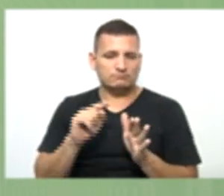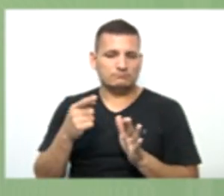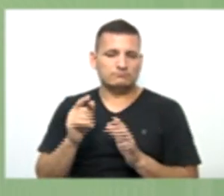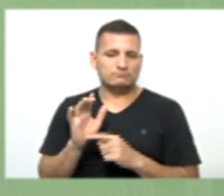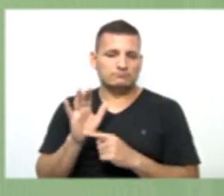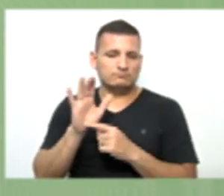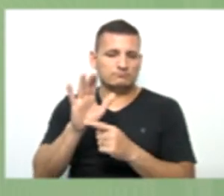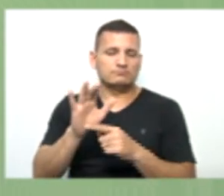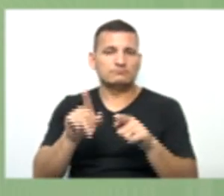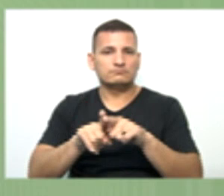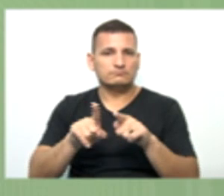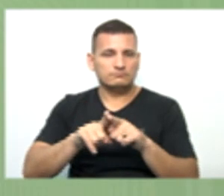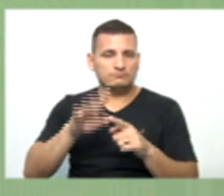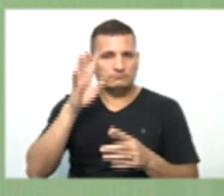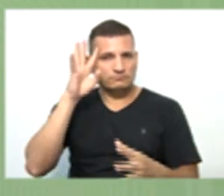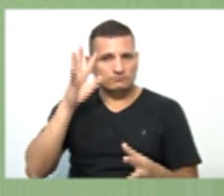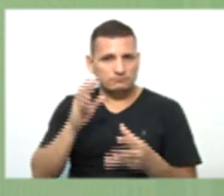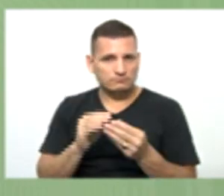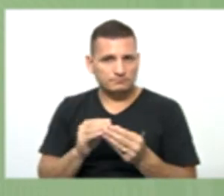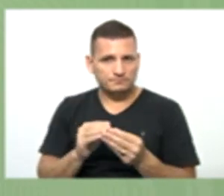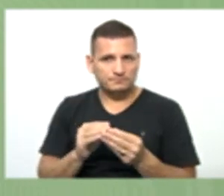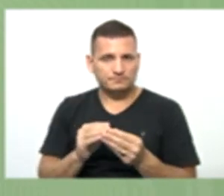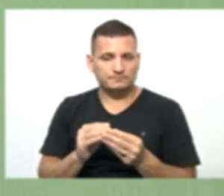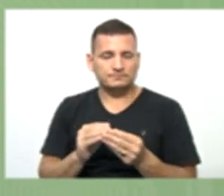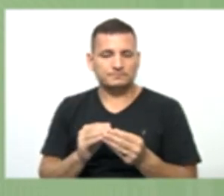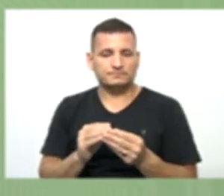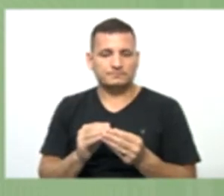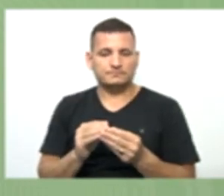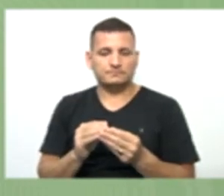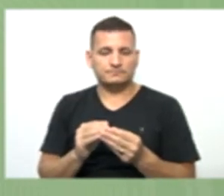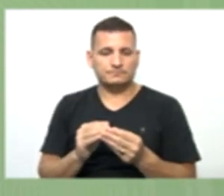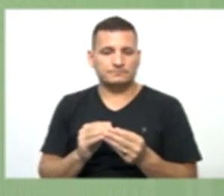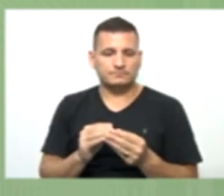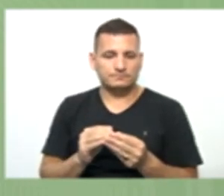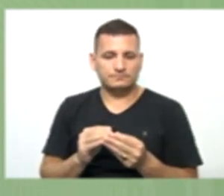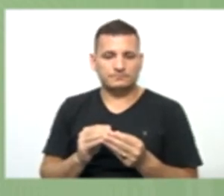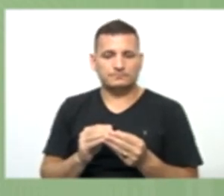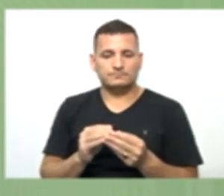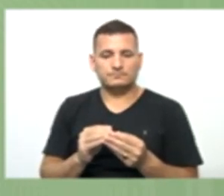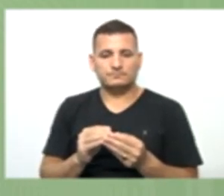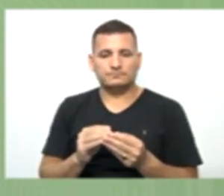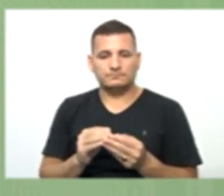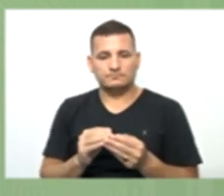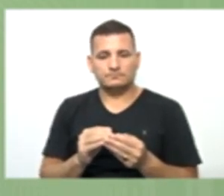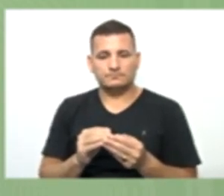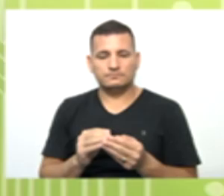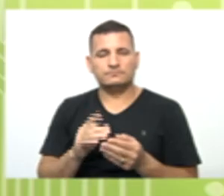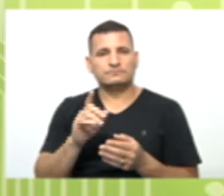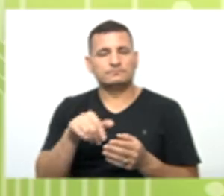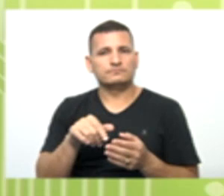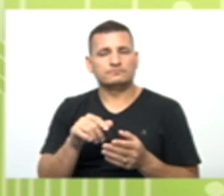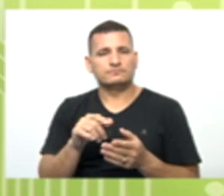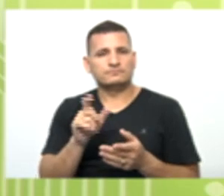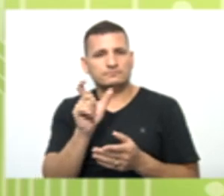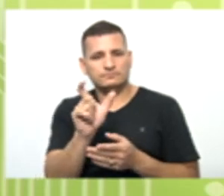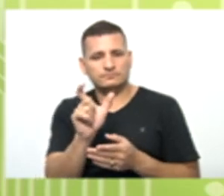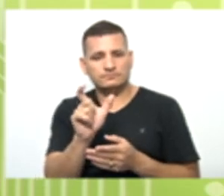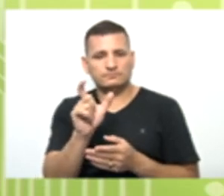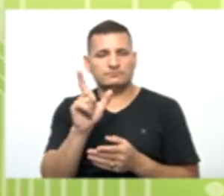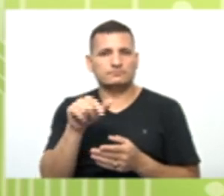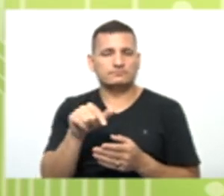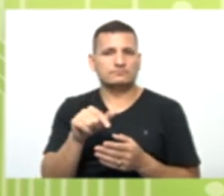a conclusão, que são termos, que são elementos, que são